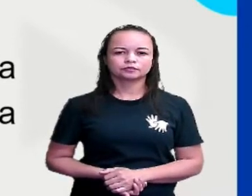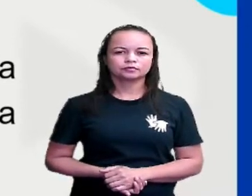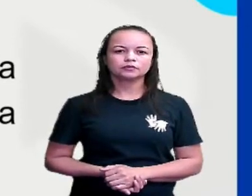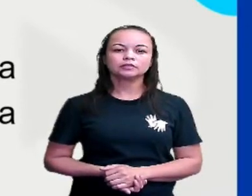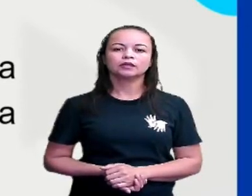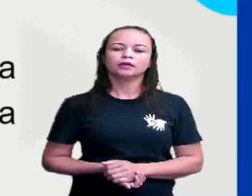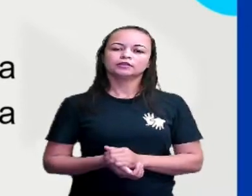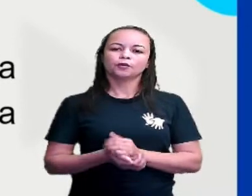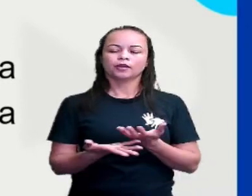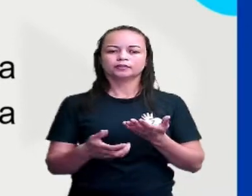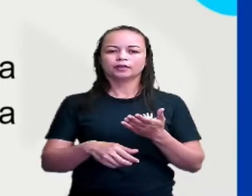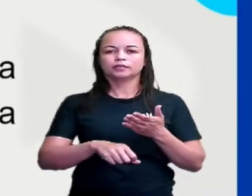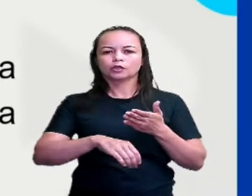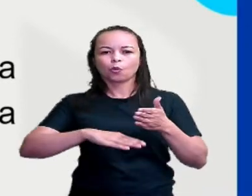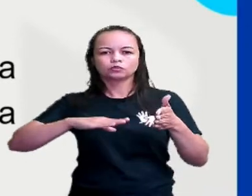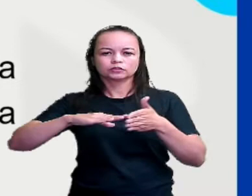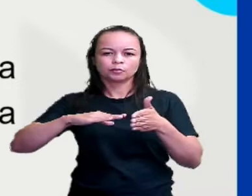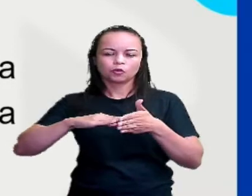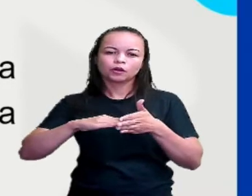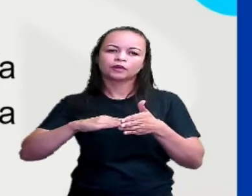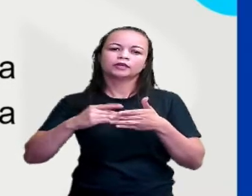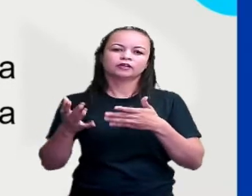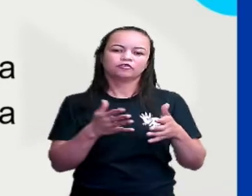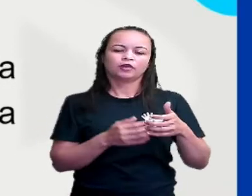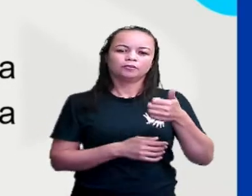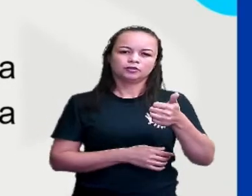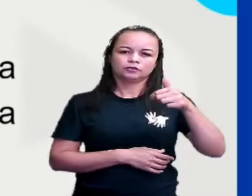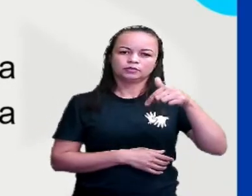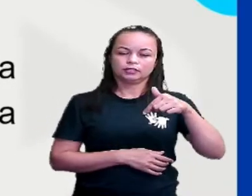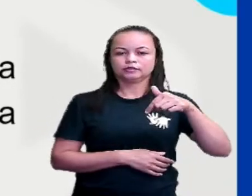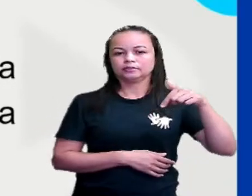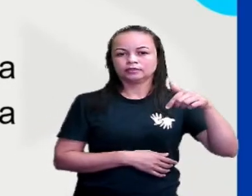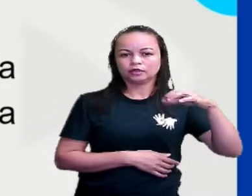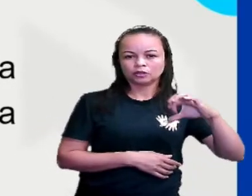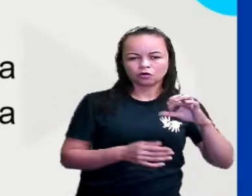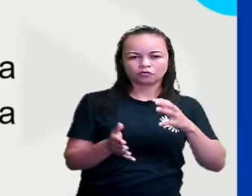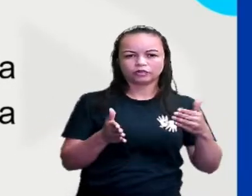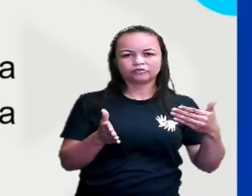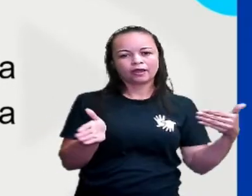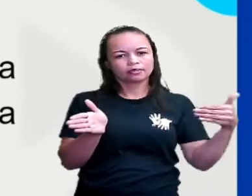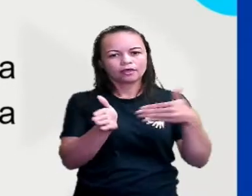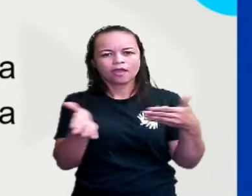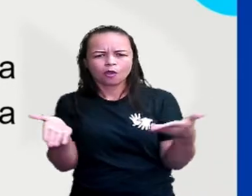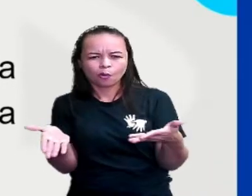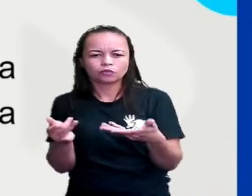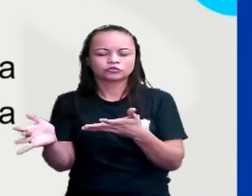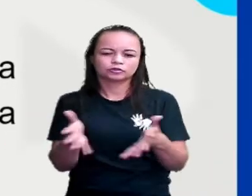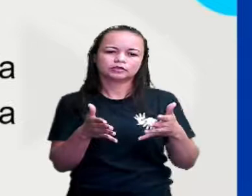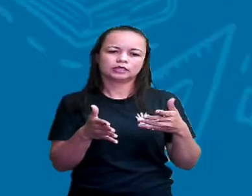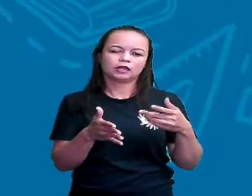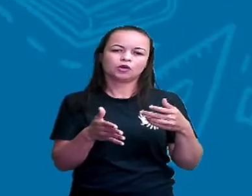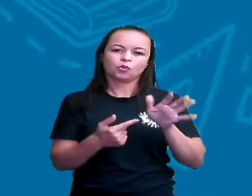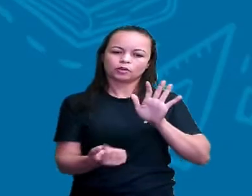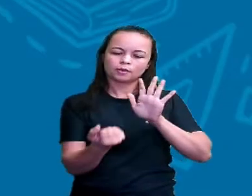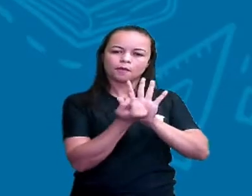de 1789 até os dias de hoje. E aí a gente tem o destaque dessa Idade Contemporânea,